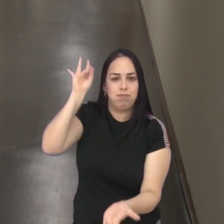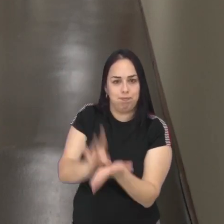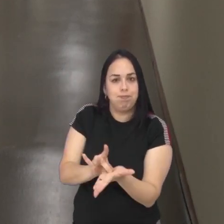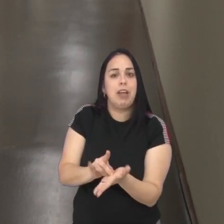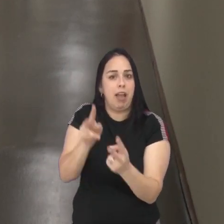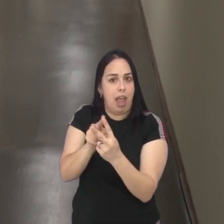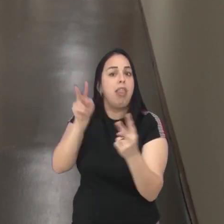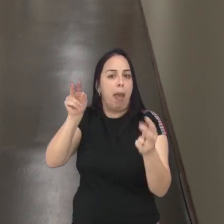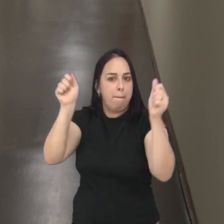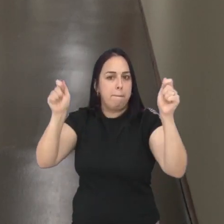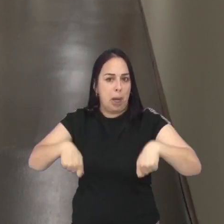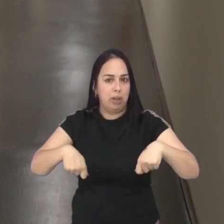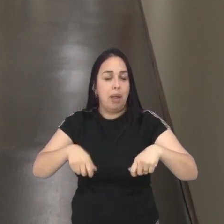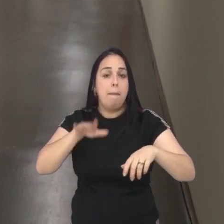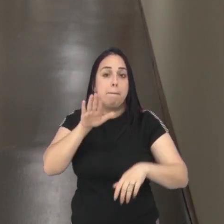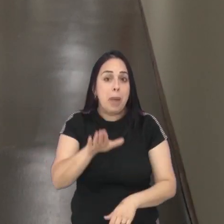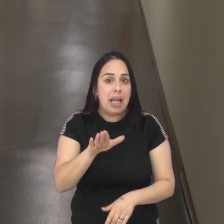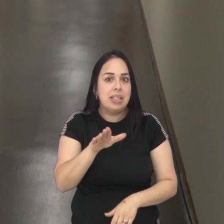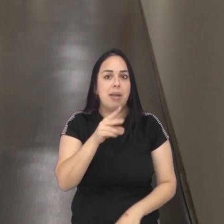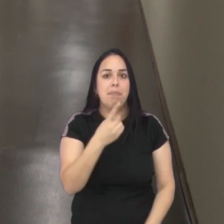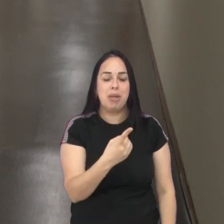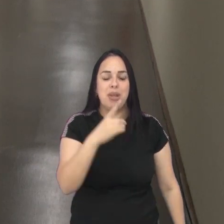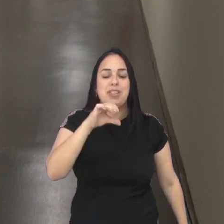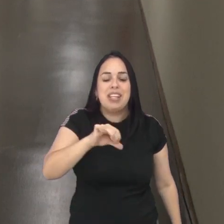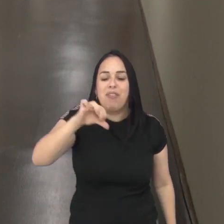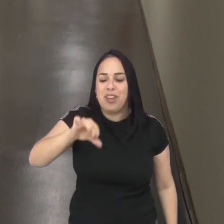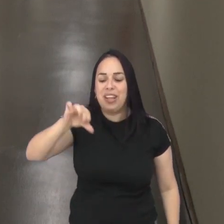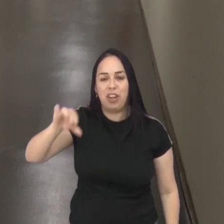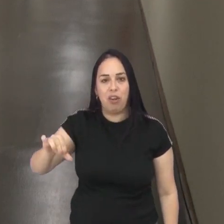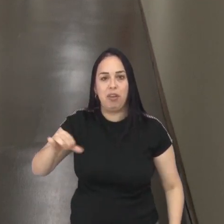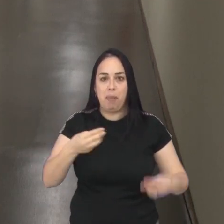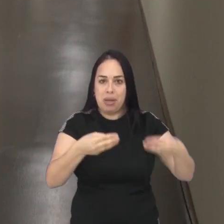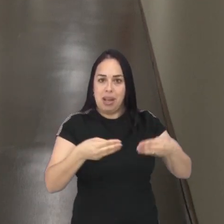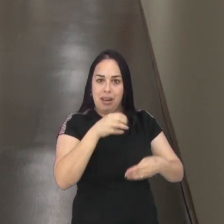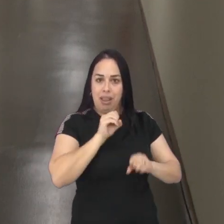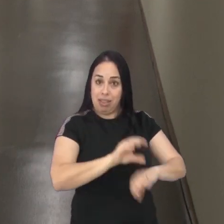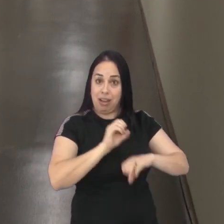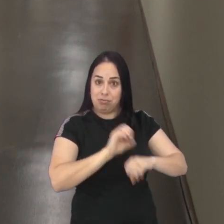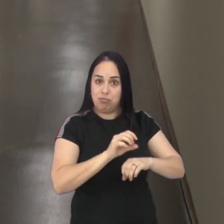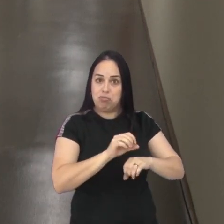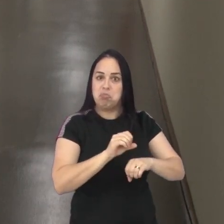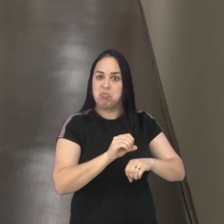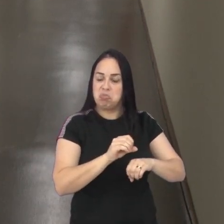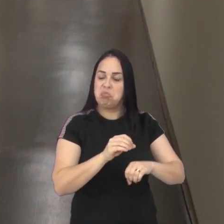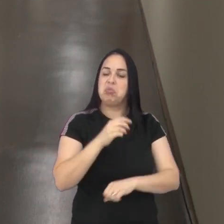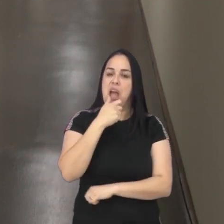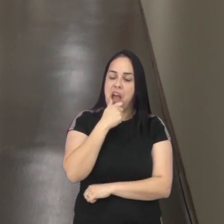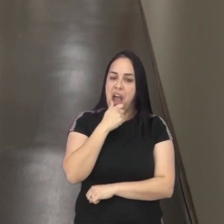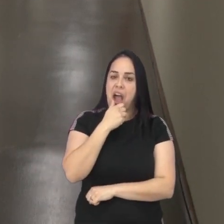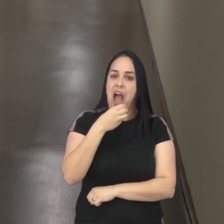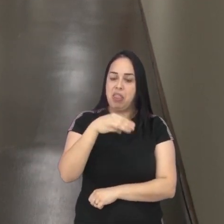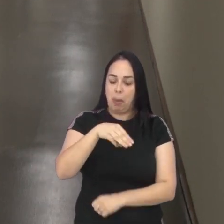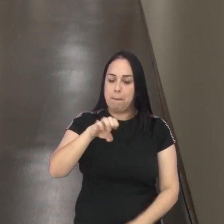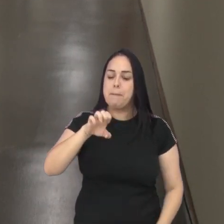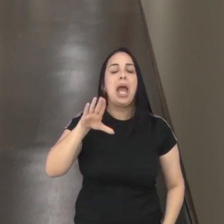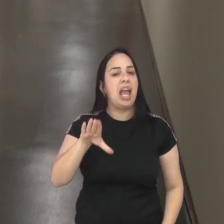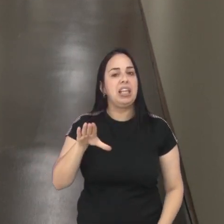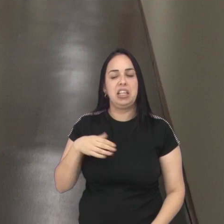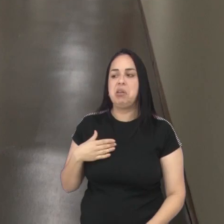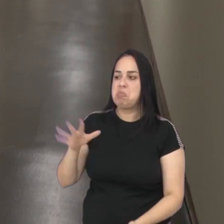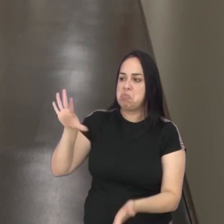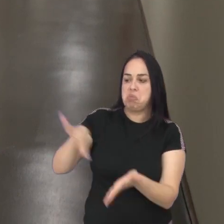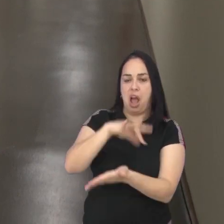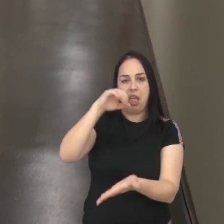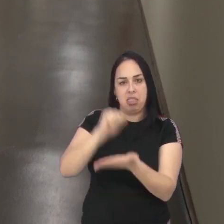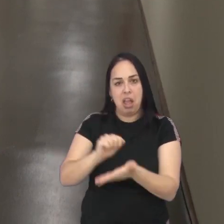oficializou a modalidade no país. Mas foi só em 1999 que o Ministério da Educação passou a credenciar